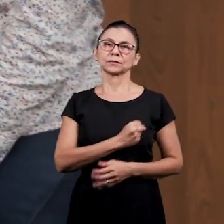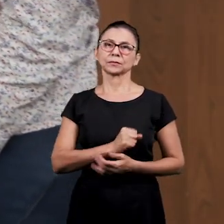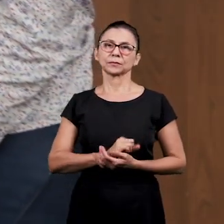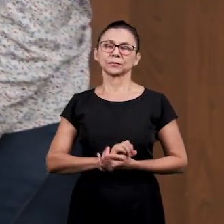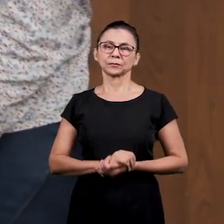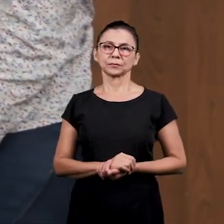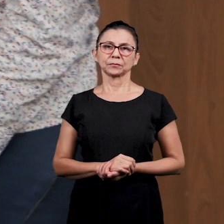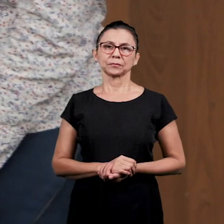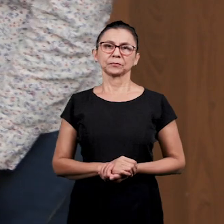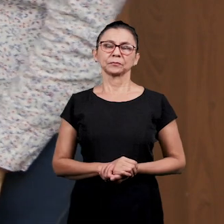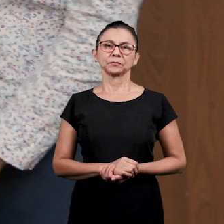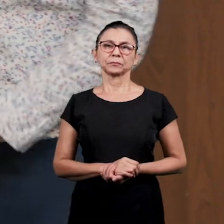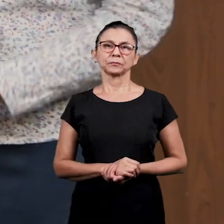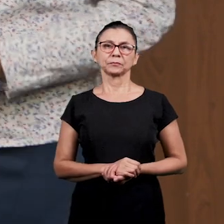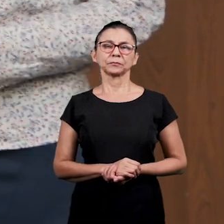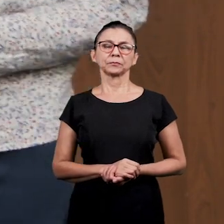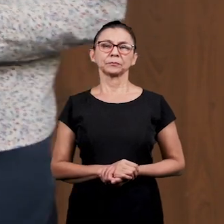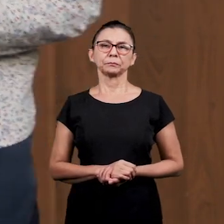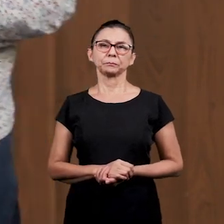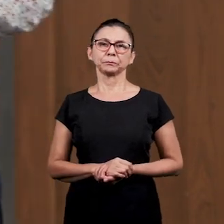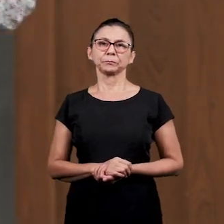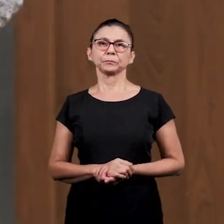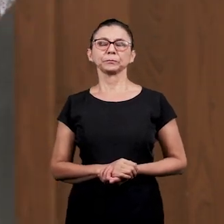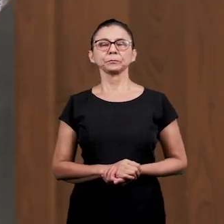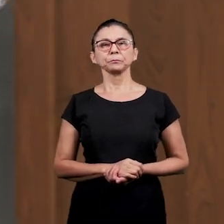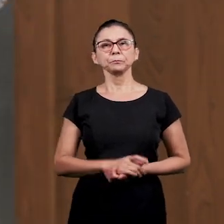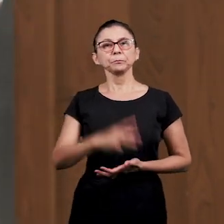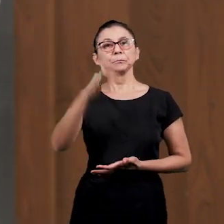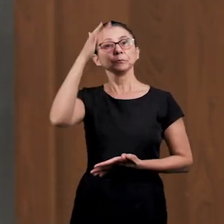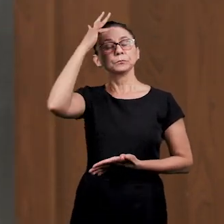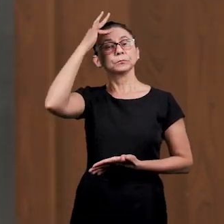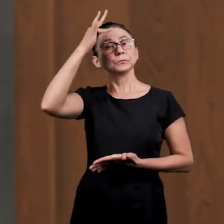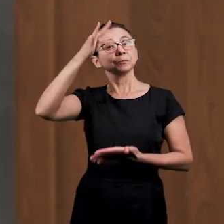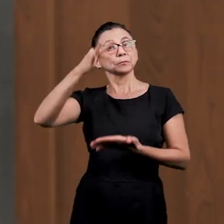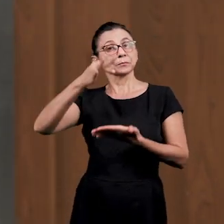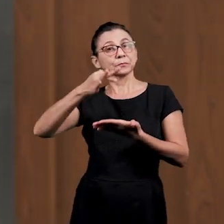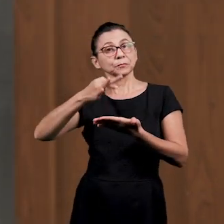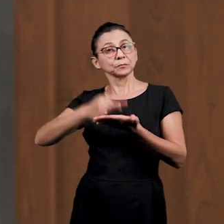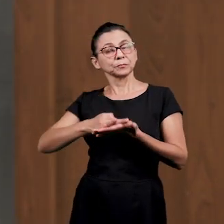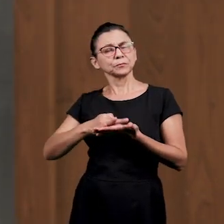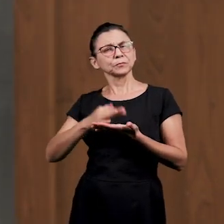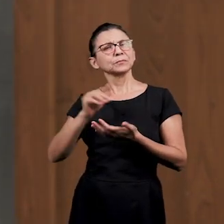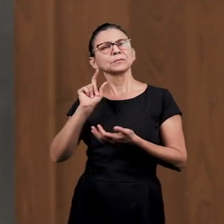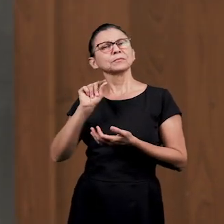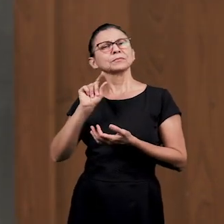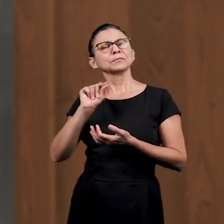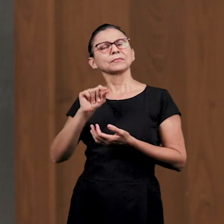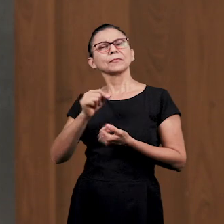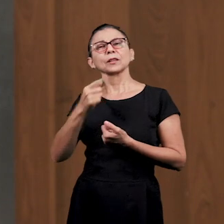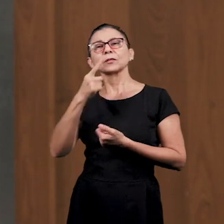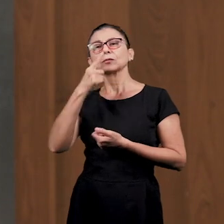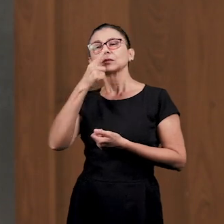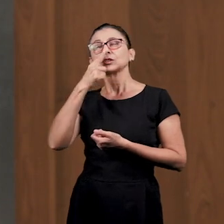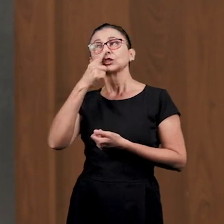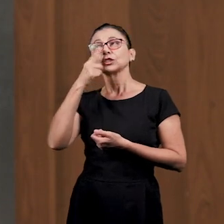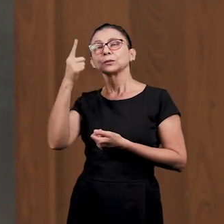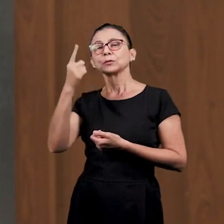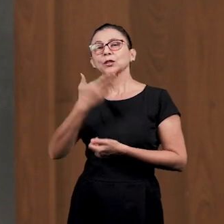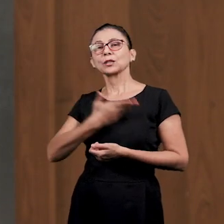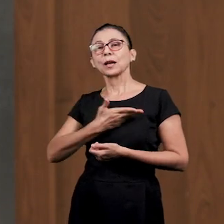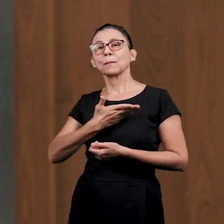salvação. Queridos, e a fé, ela nos aproxima do Senhor. Ela nos